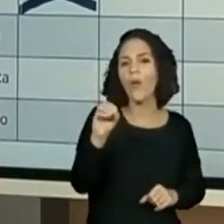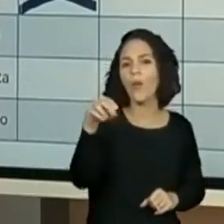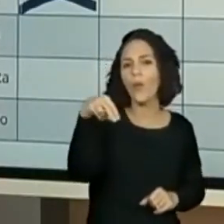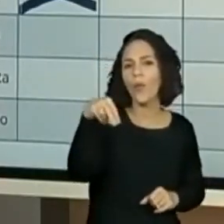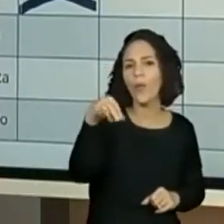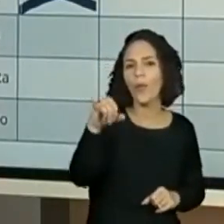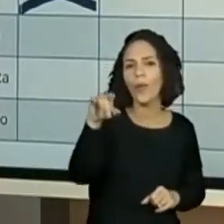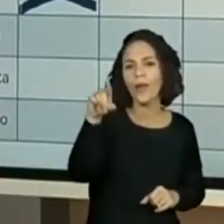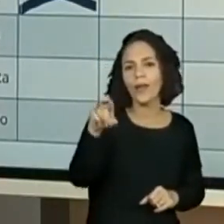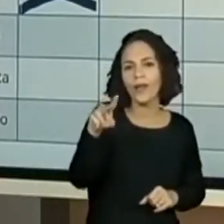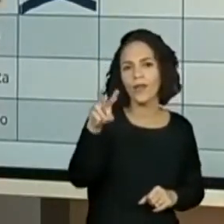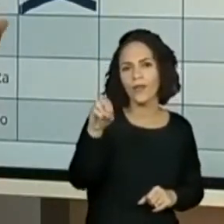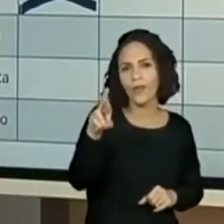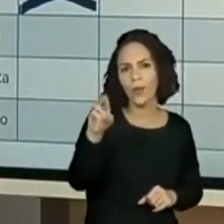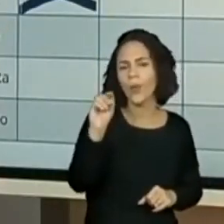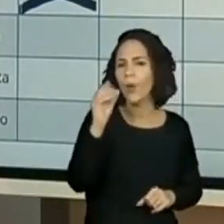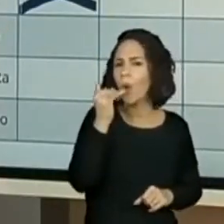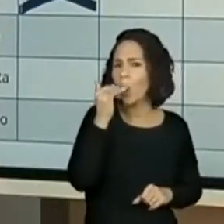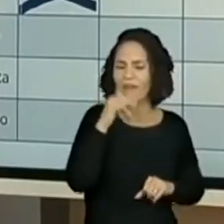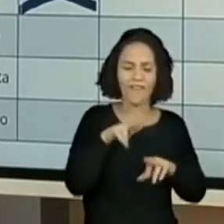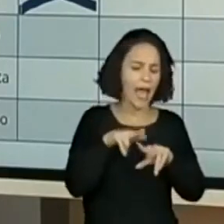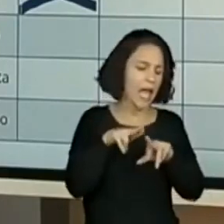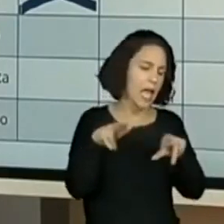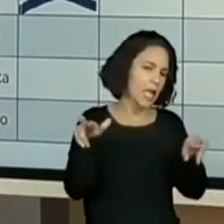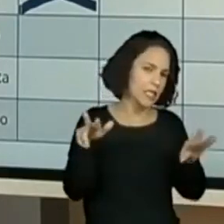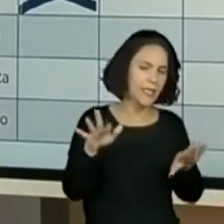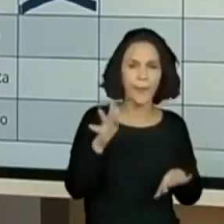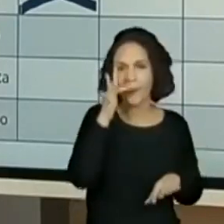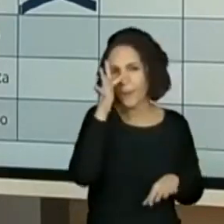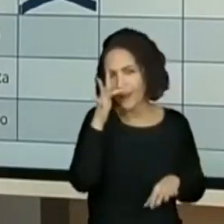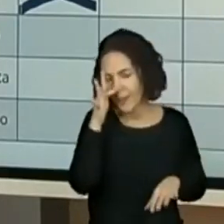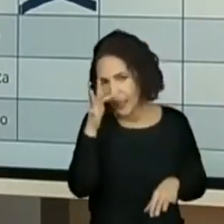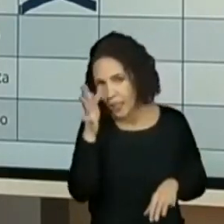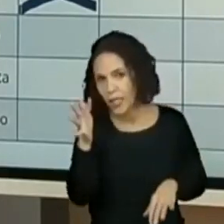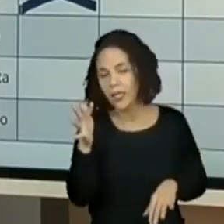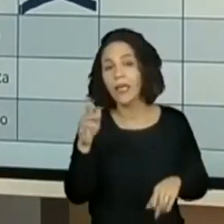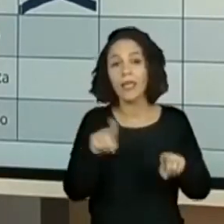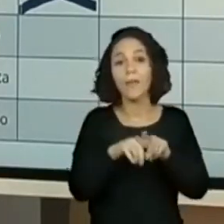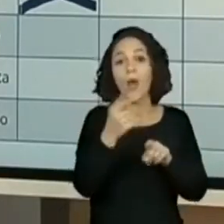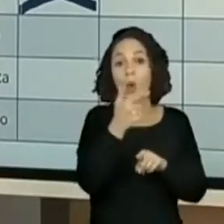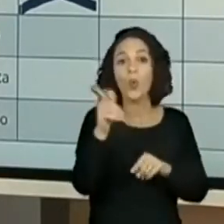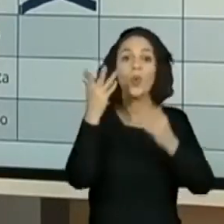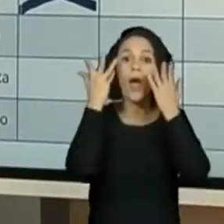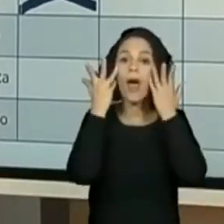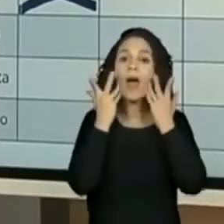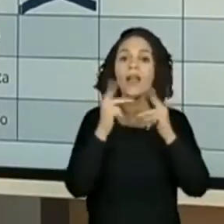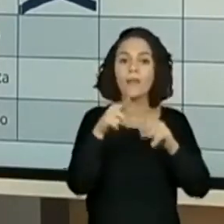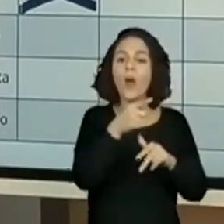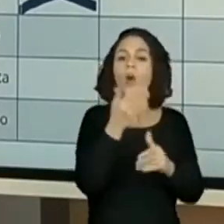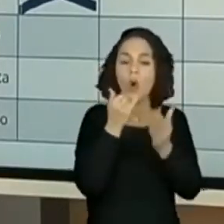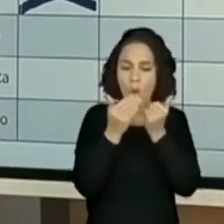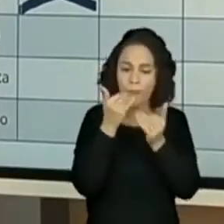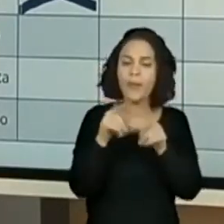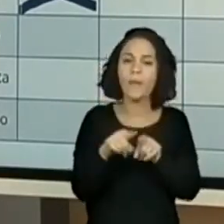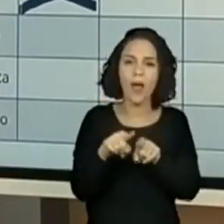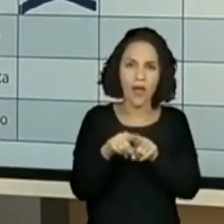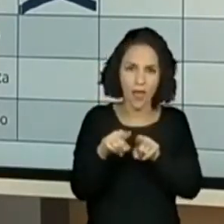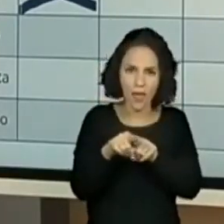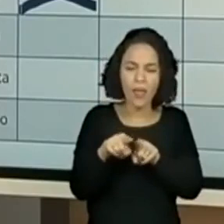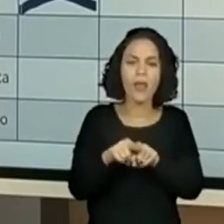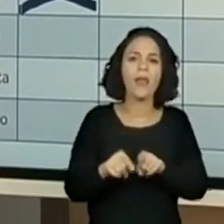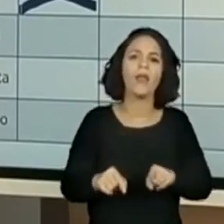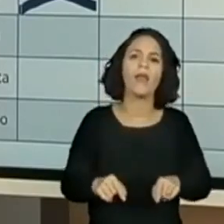Pode se alimentar de muitas coisas. Plantas, inclusive outros animais também, restos de outros animais